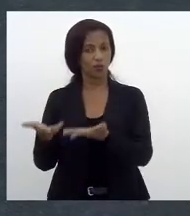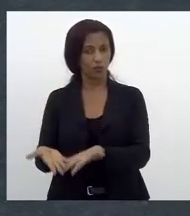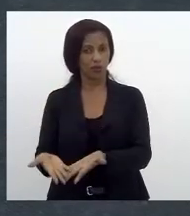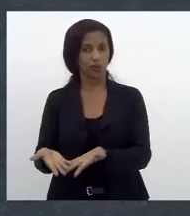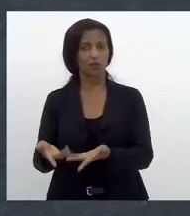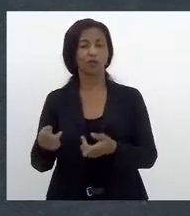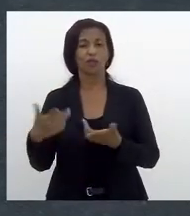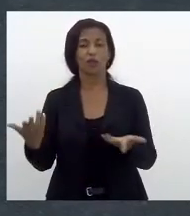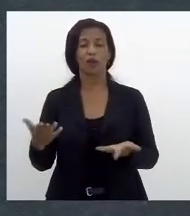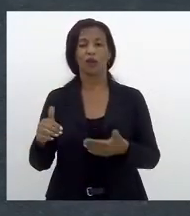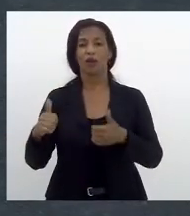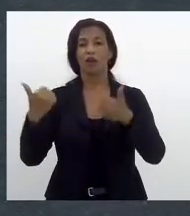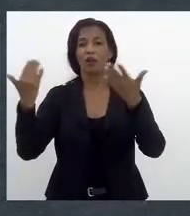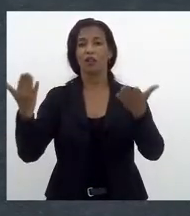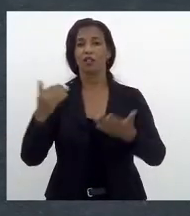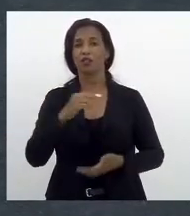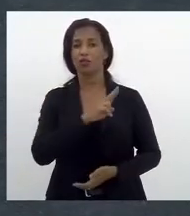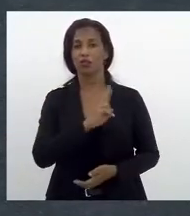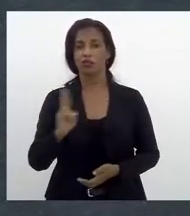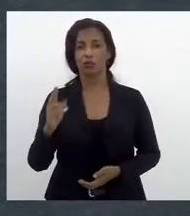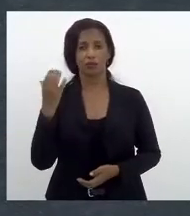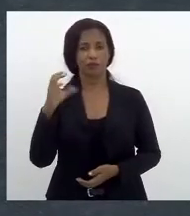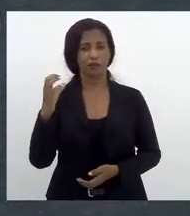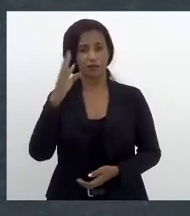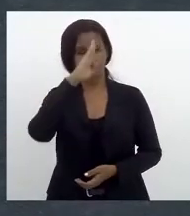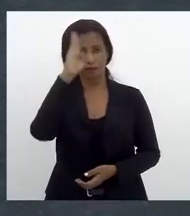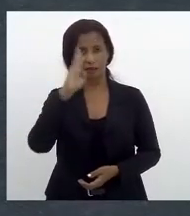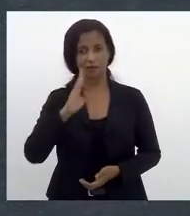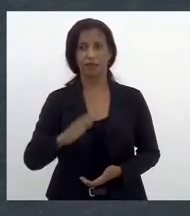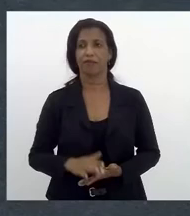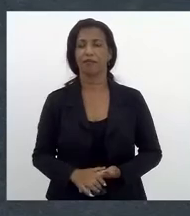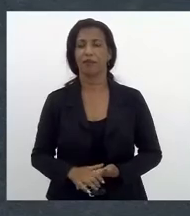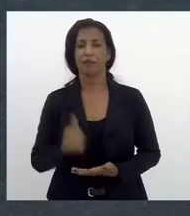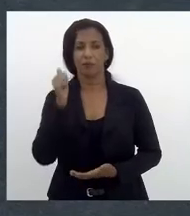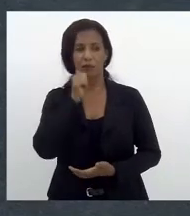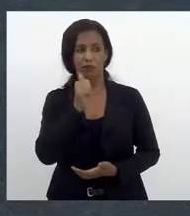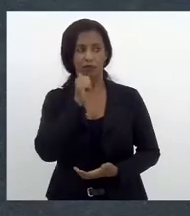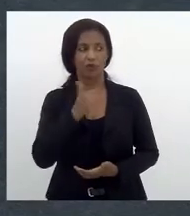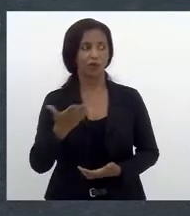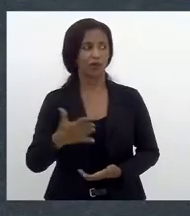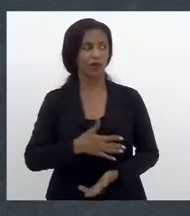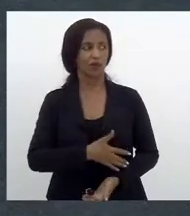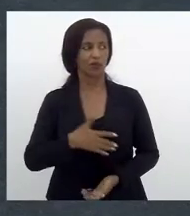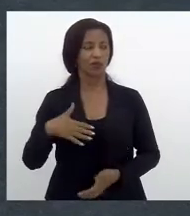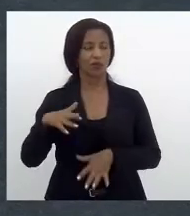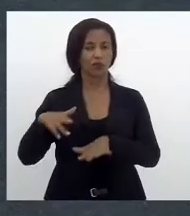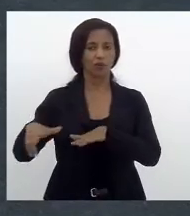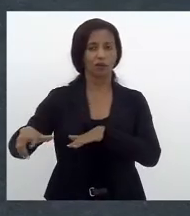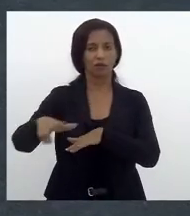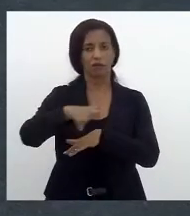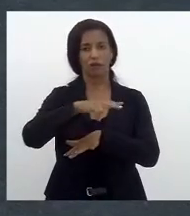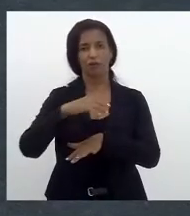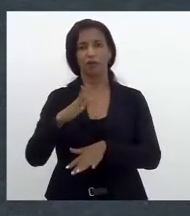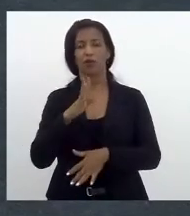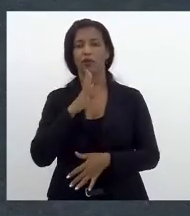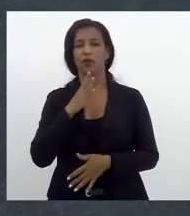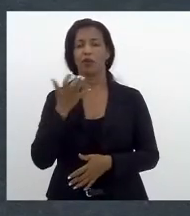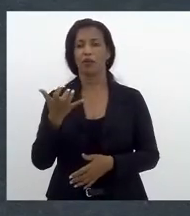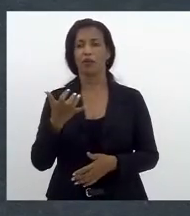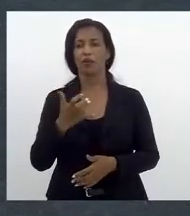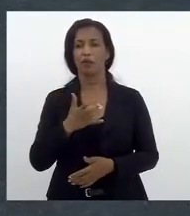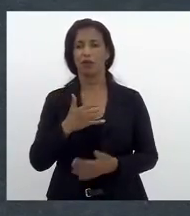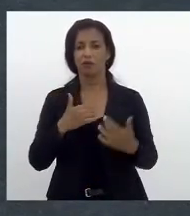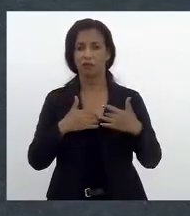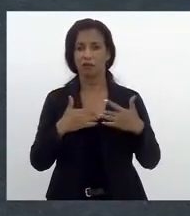a grandes nomes, né, da ciência brasileira, mulheres, né, que nos orgulham em várias áreas do conhecimento, eu quero saudar